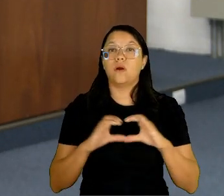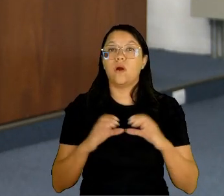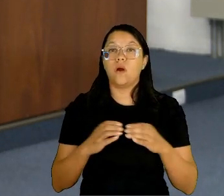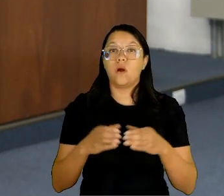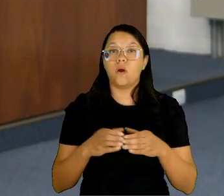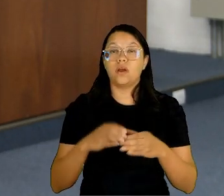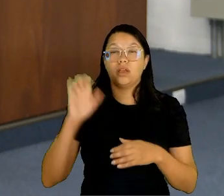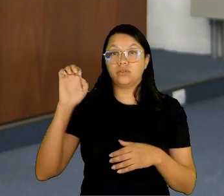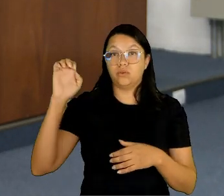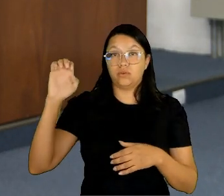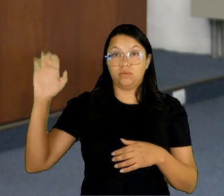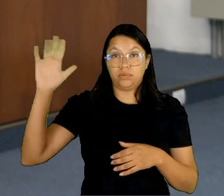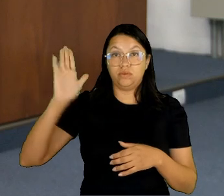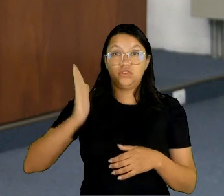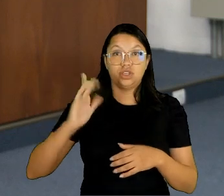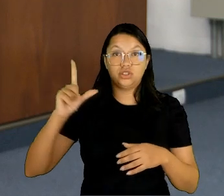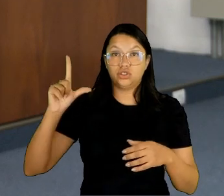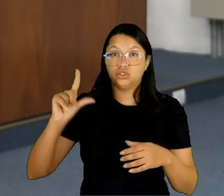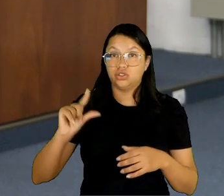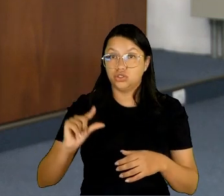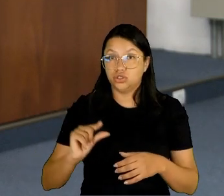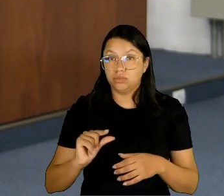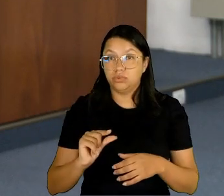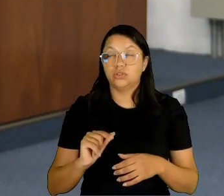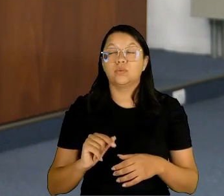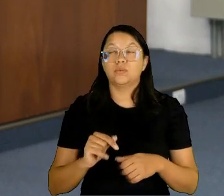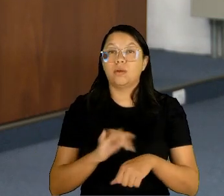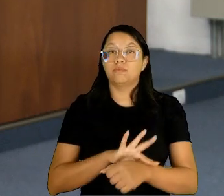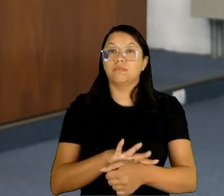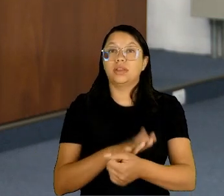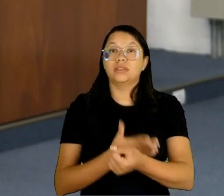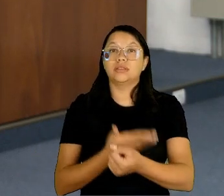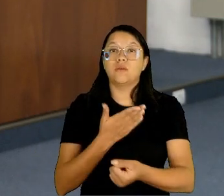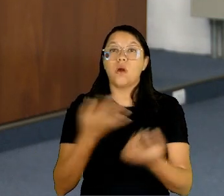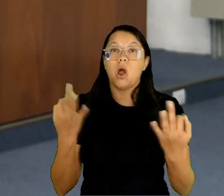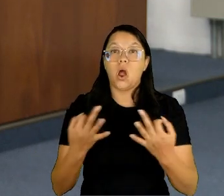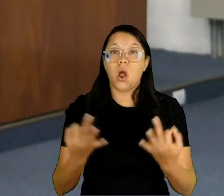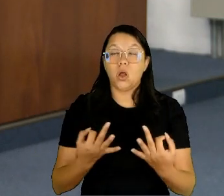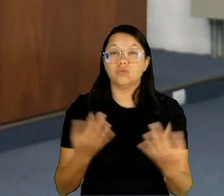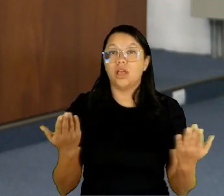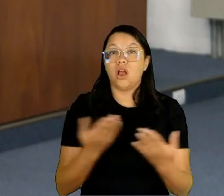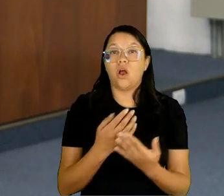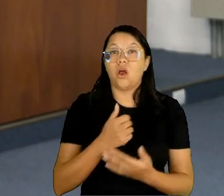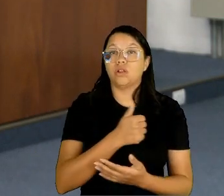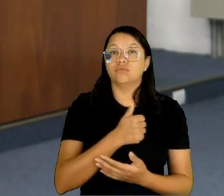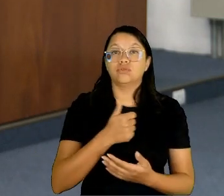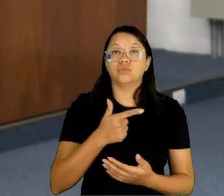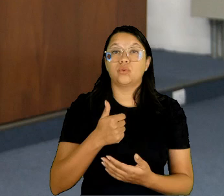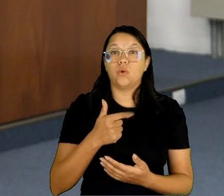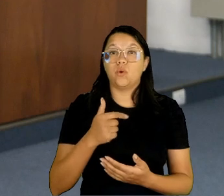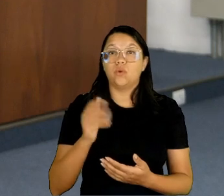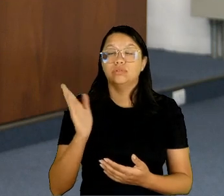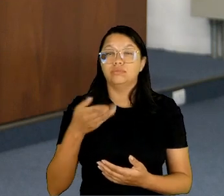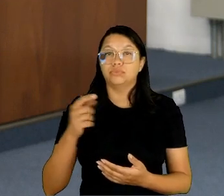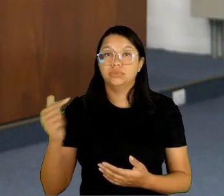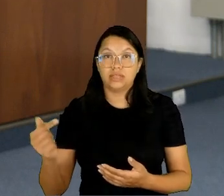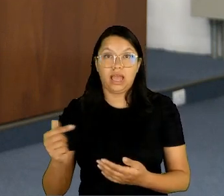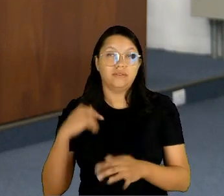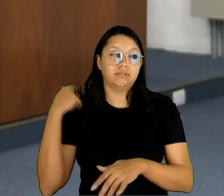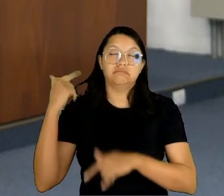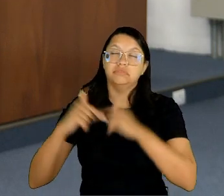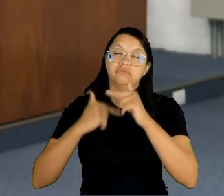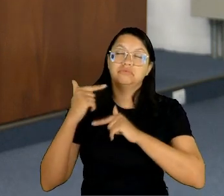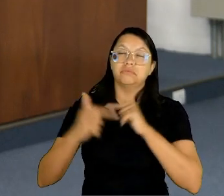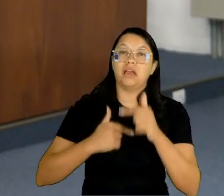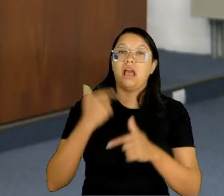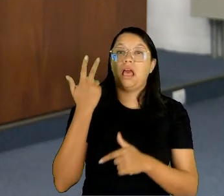Congresso Europeu, que foi mês passado, já diminuiu aqui a pressão ótima que eu trouxe como 12/8, como 12/7. Então, tudo isso vai sendo atualizado com